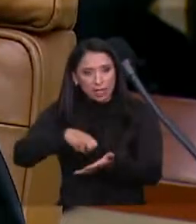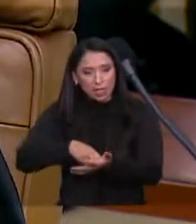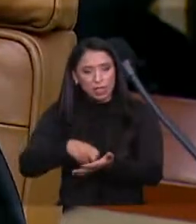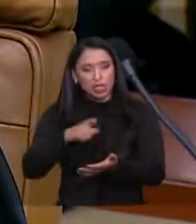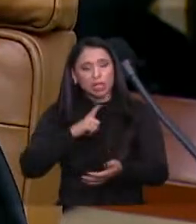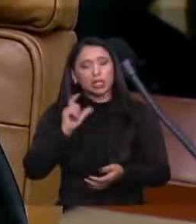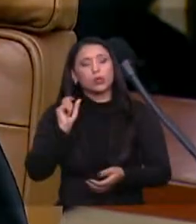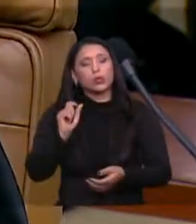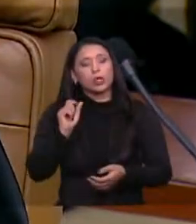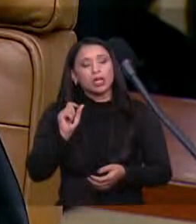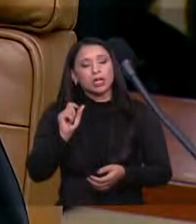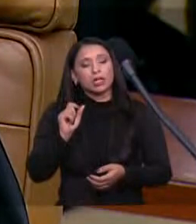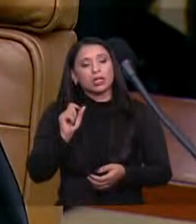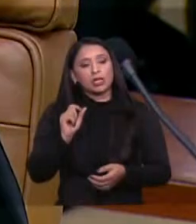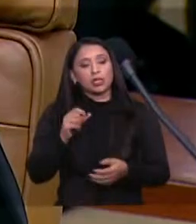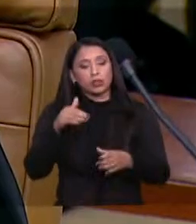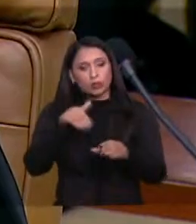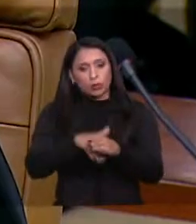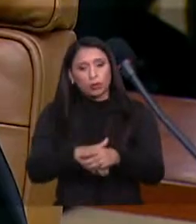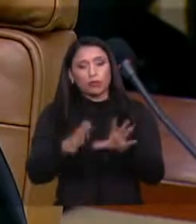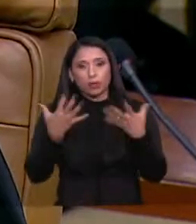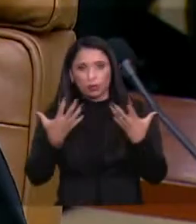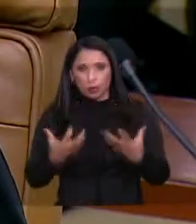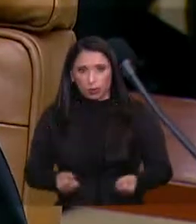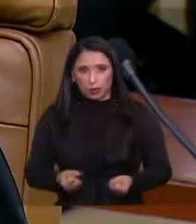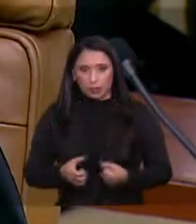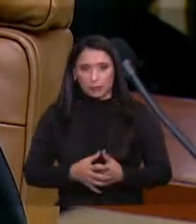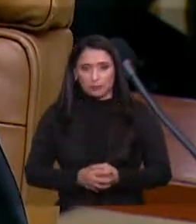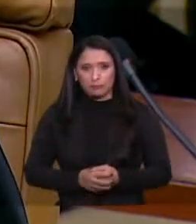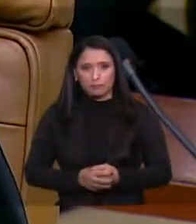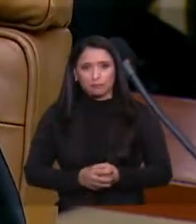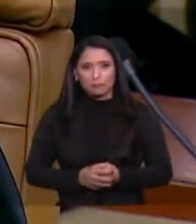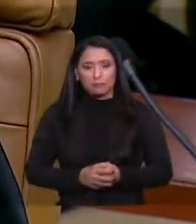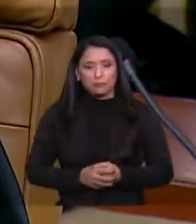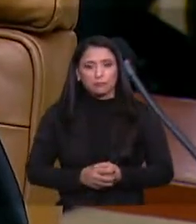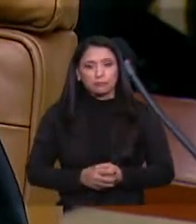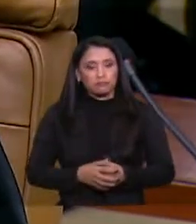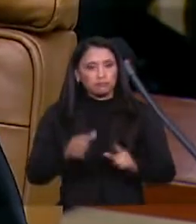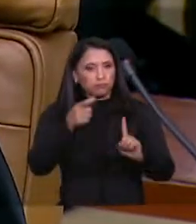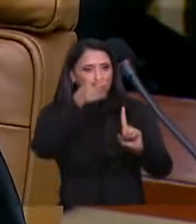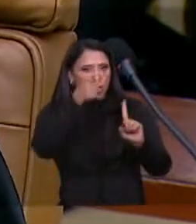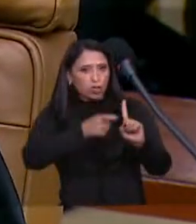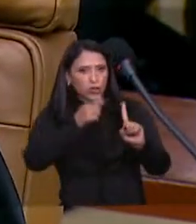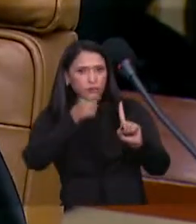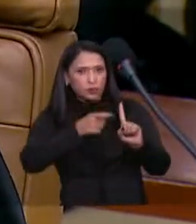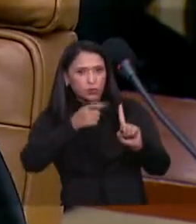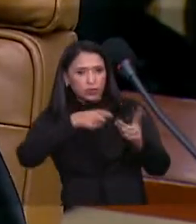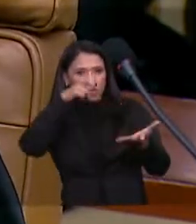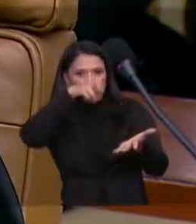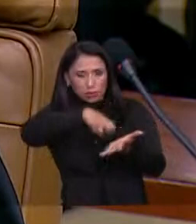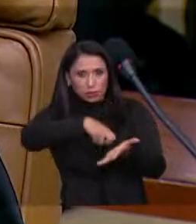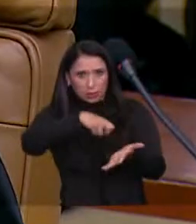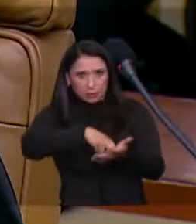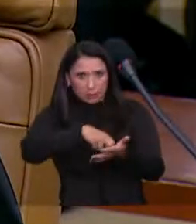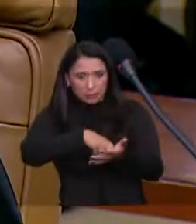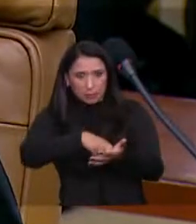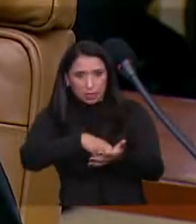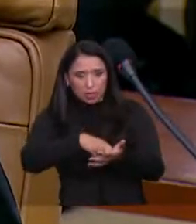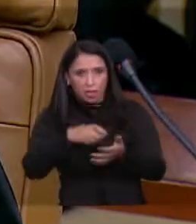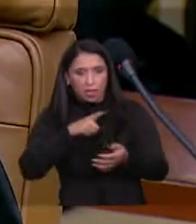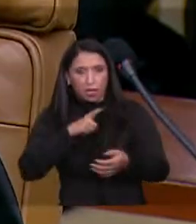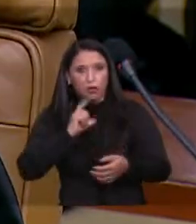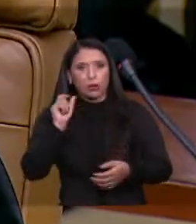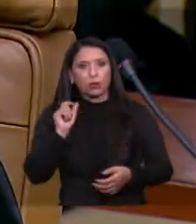da condenação que este voto acolhe no juízo de individualização da pena luz do caso concreto